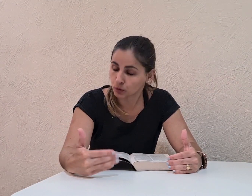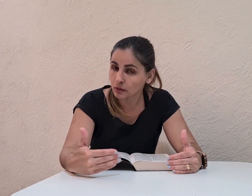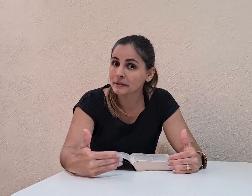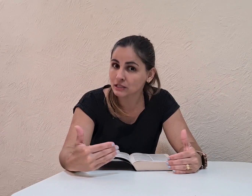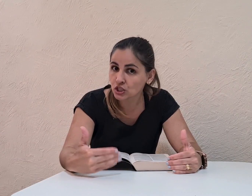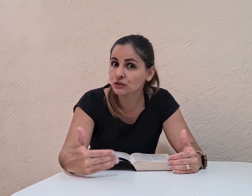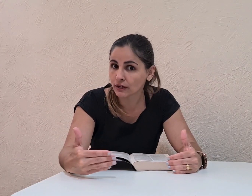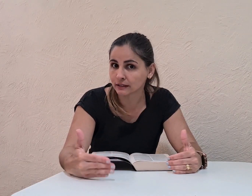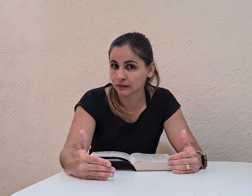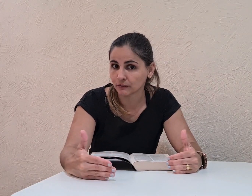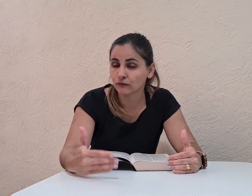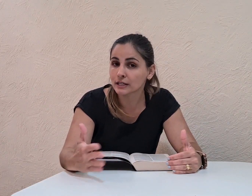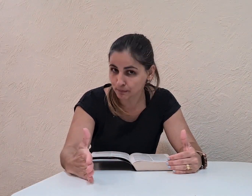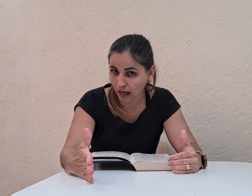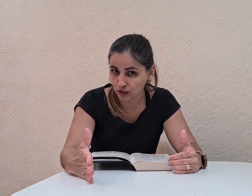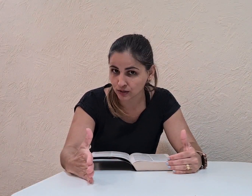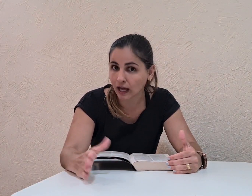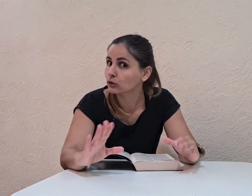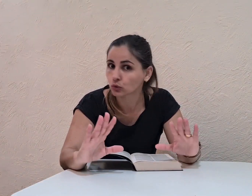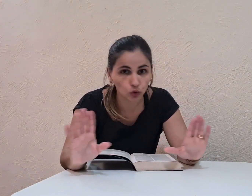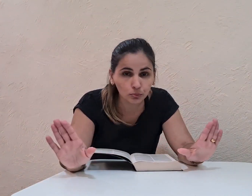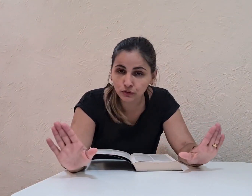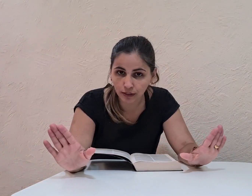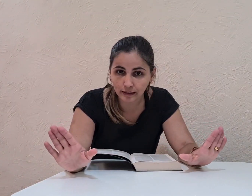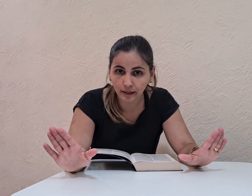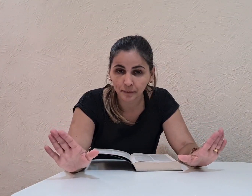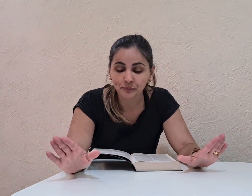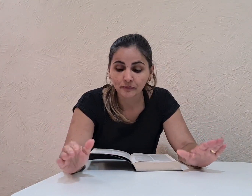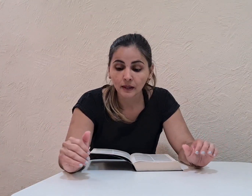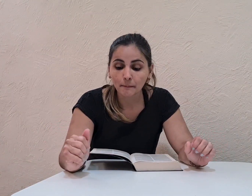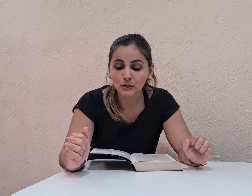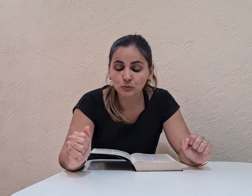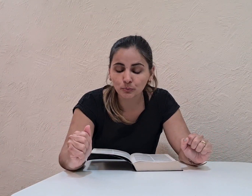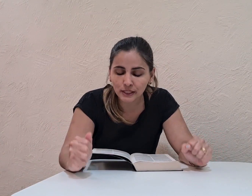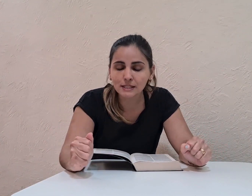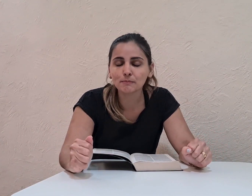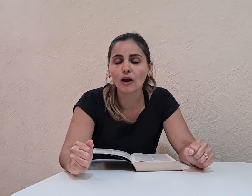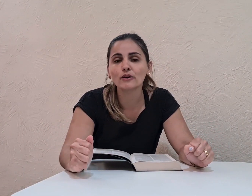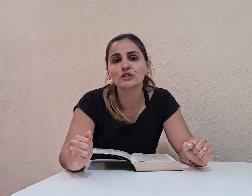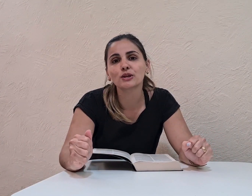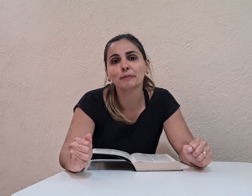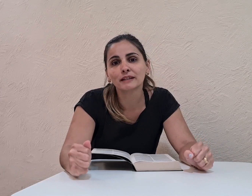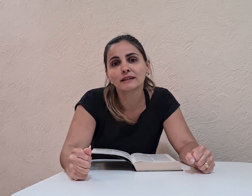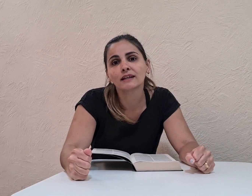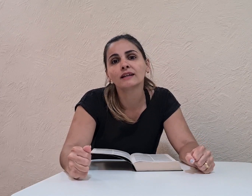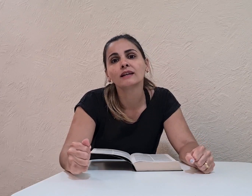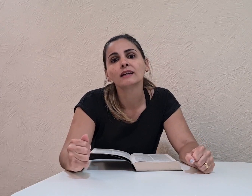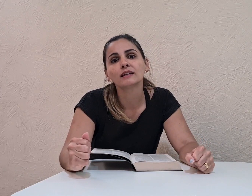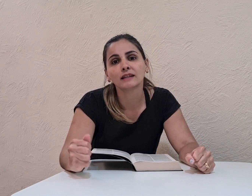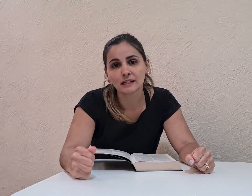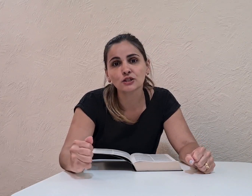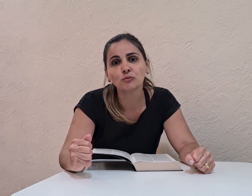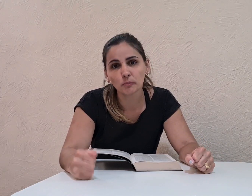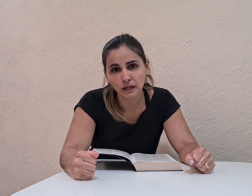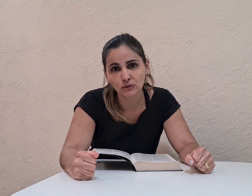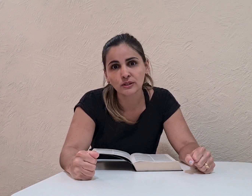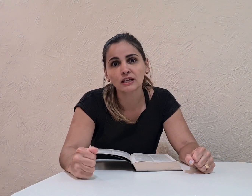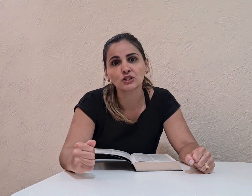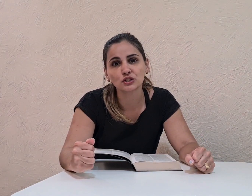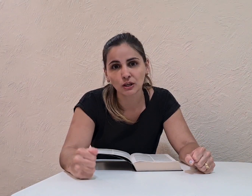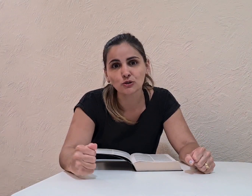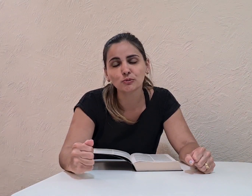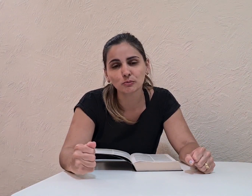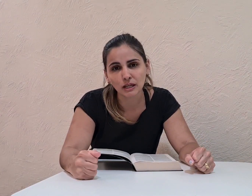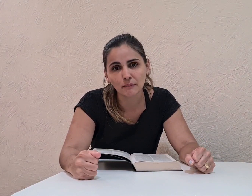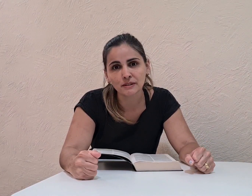assim, problemas a gente vai ter. Faz parte, tá? Todo mundo vai ter. Mas o principal é a gente aprender que nesses momentos